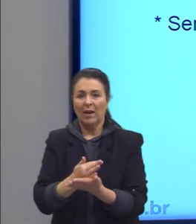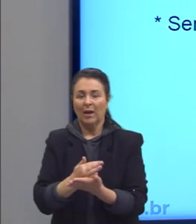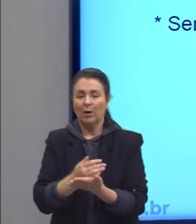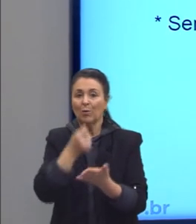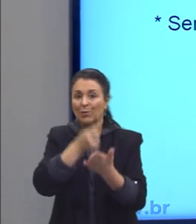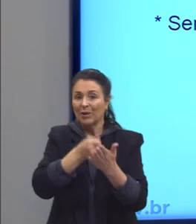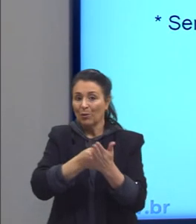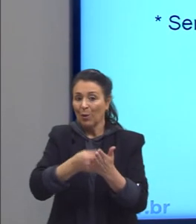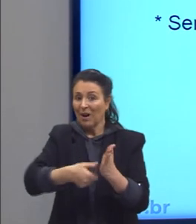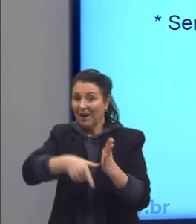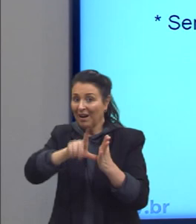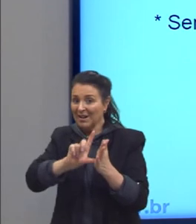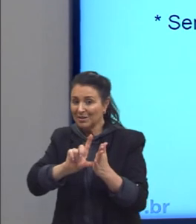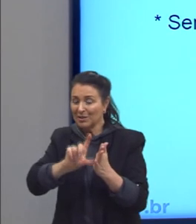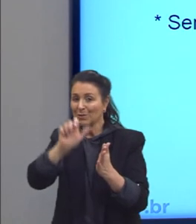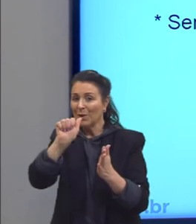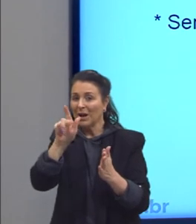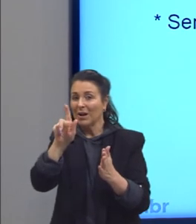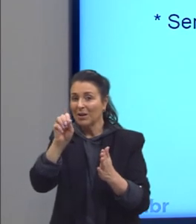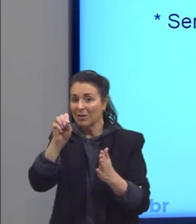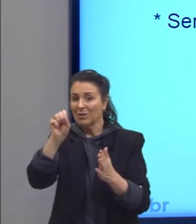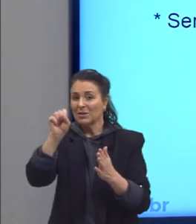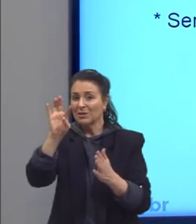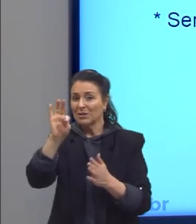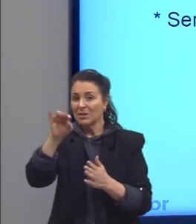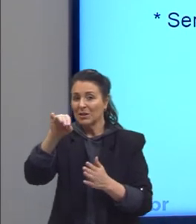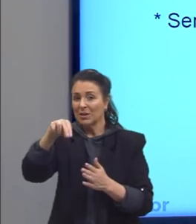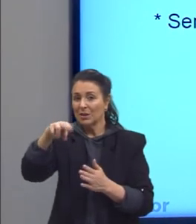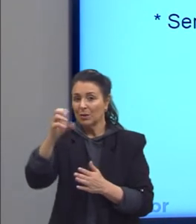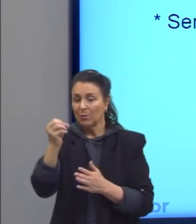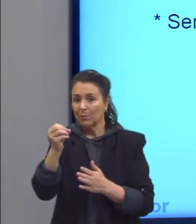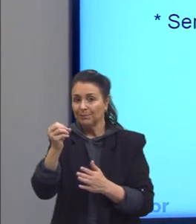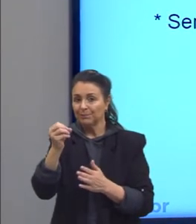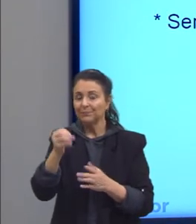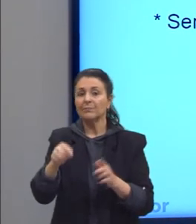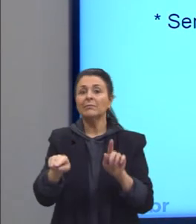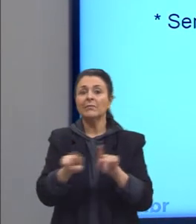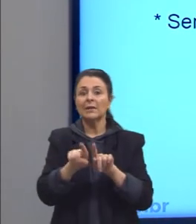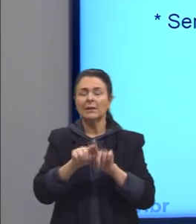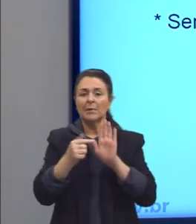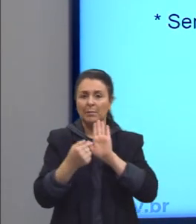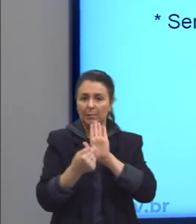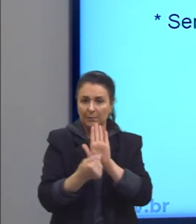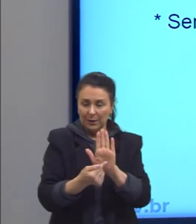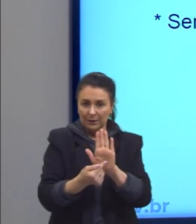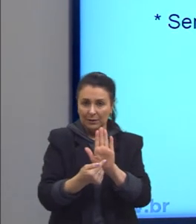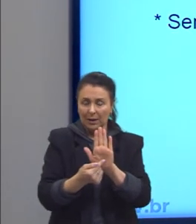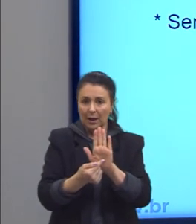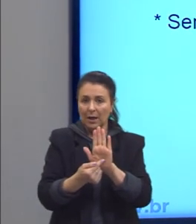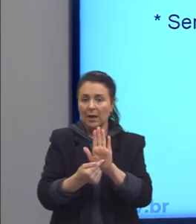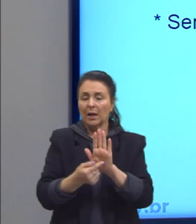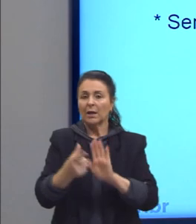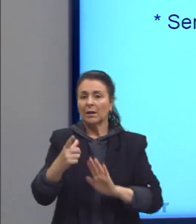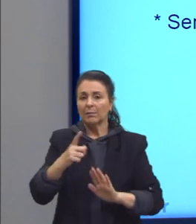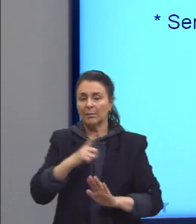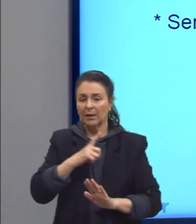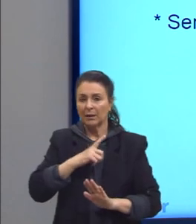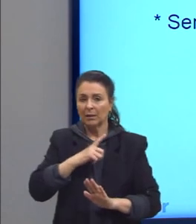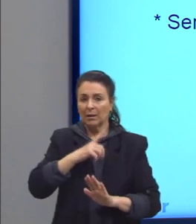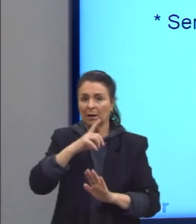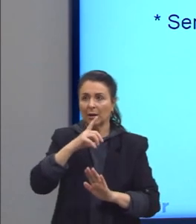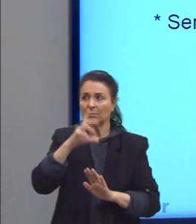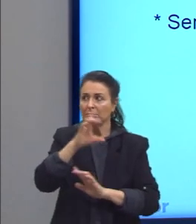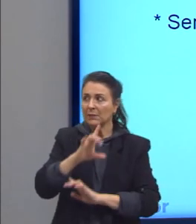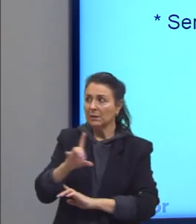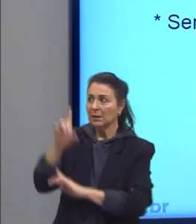o Santo Agostinho o santo Tomás de Aquino ele também nos traz para se chegar a Deus